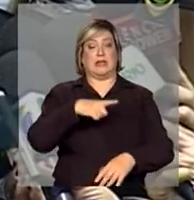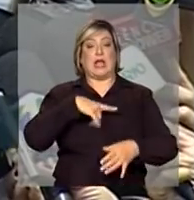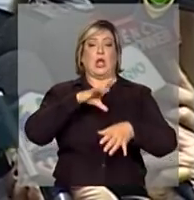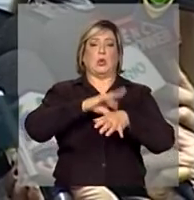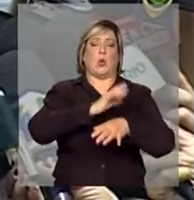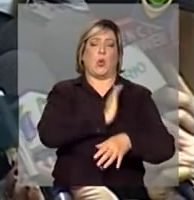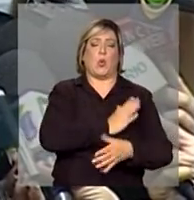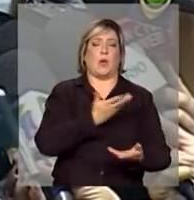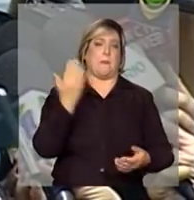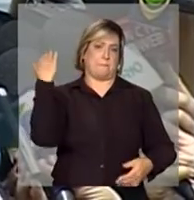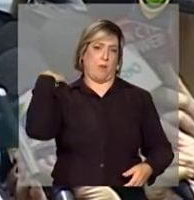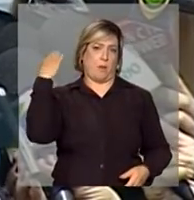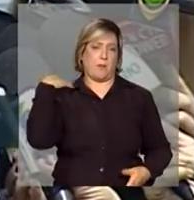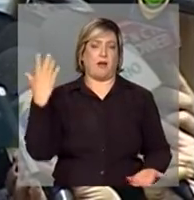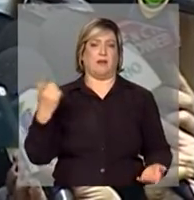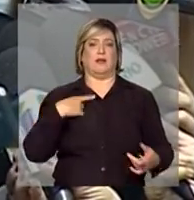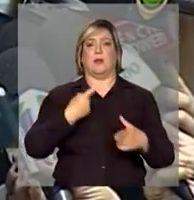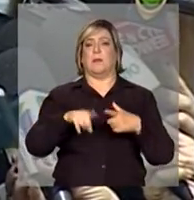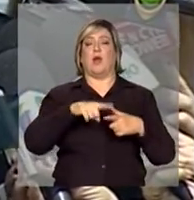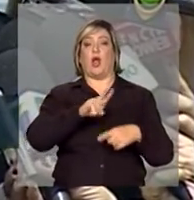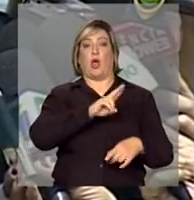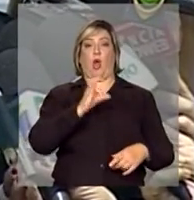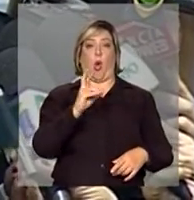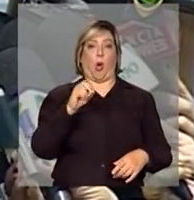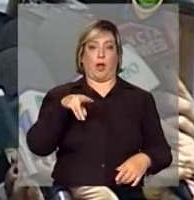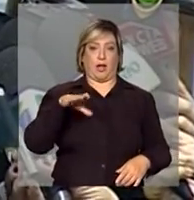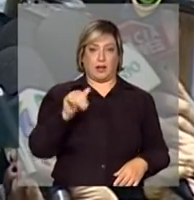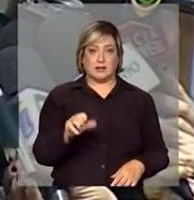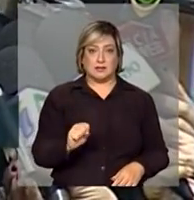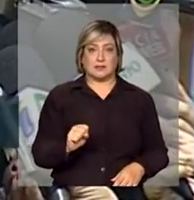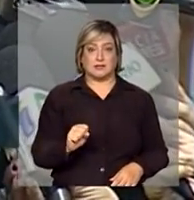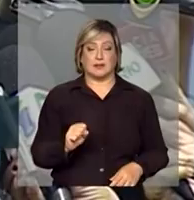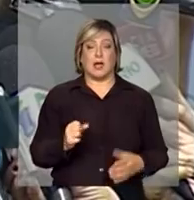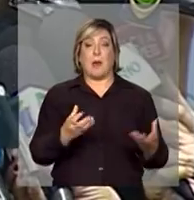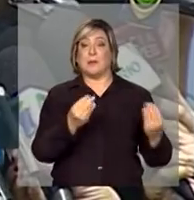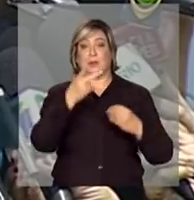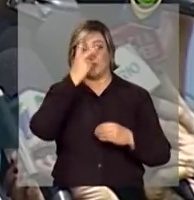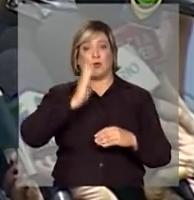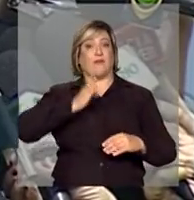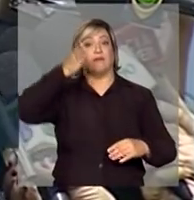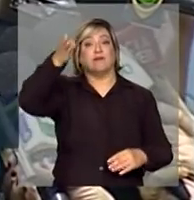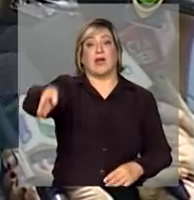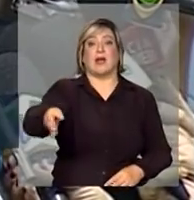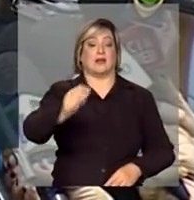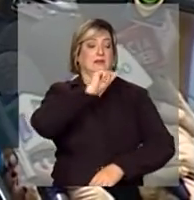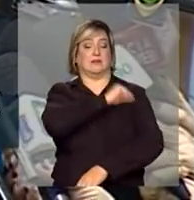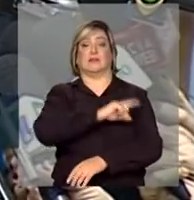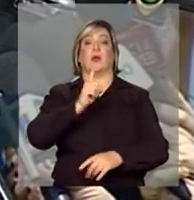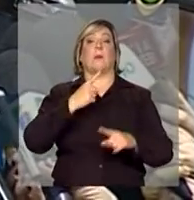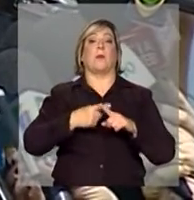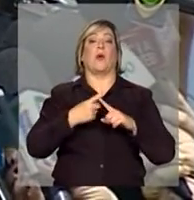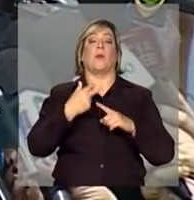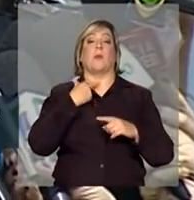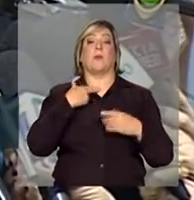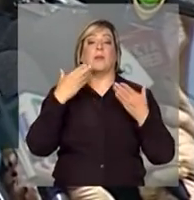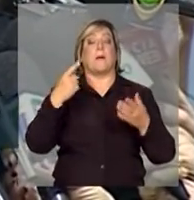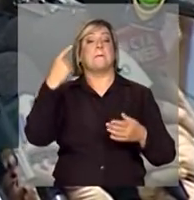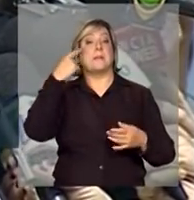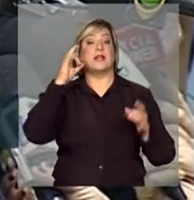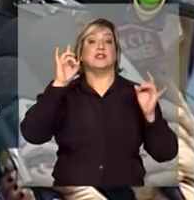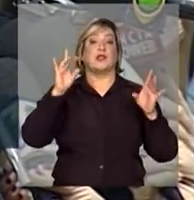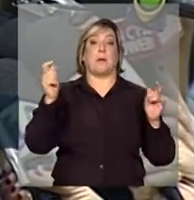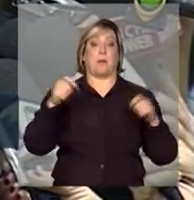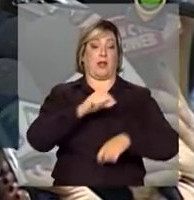doenças pulmonares, doenças chamadas crônicas, muitas pessoas não procuravam os postos de vacinação ou achavam que só podia